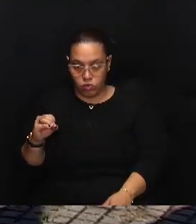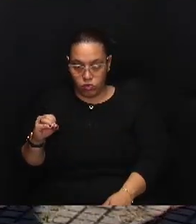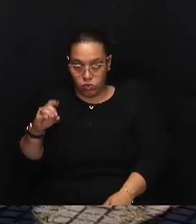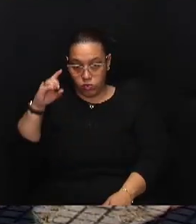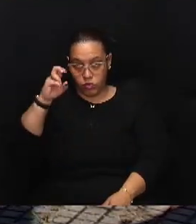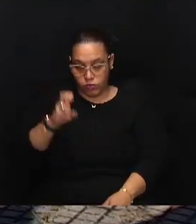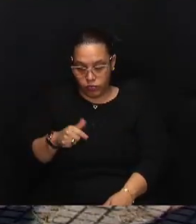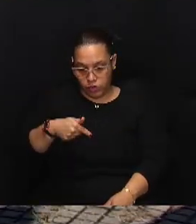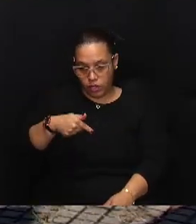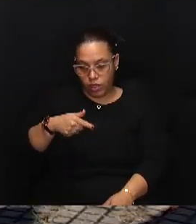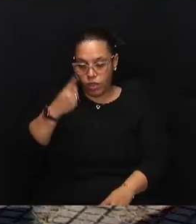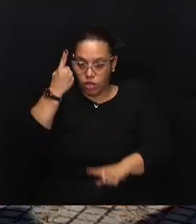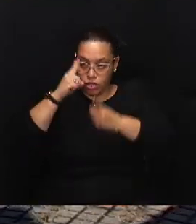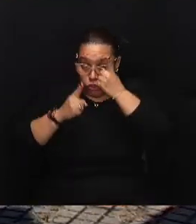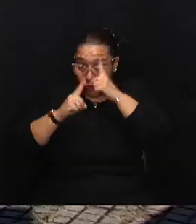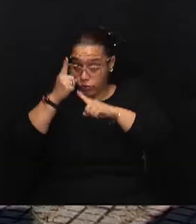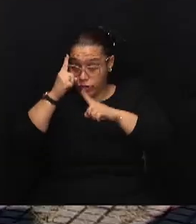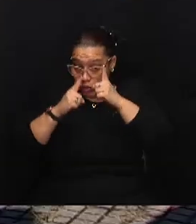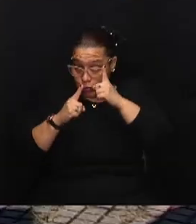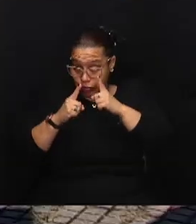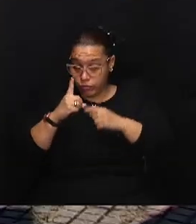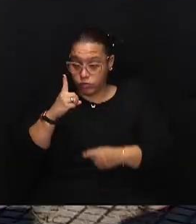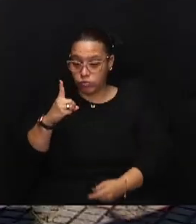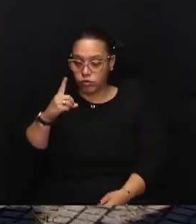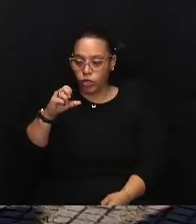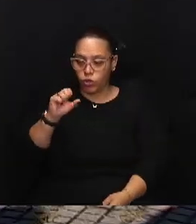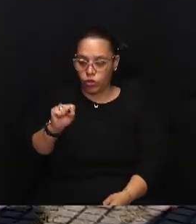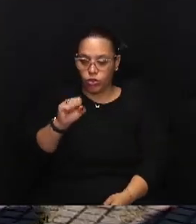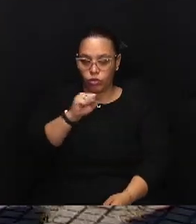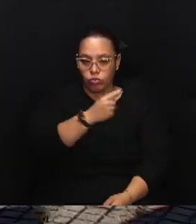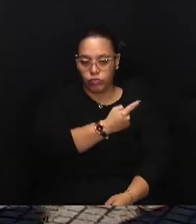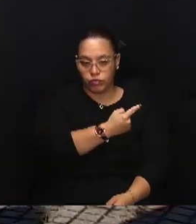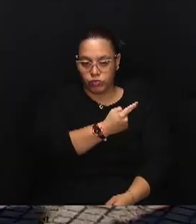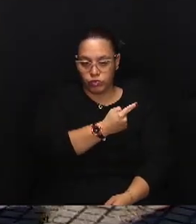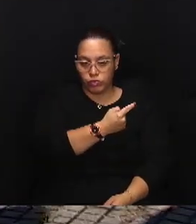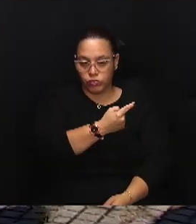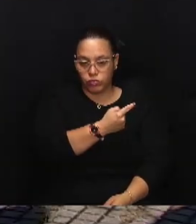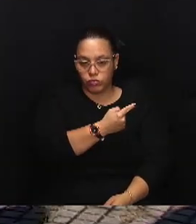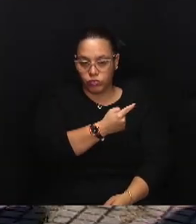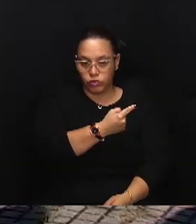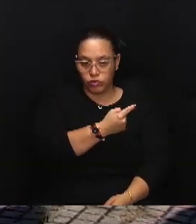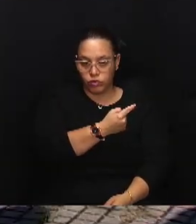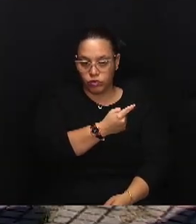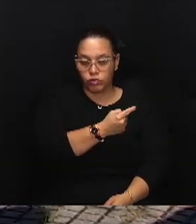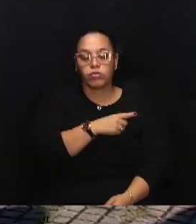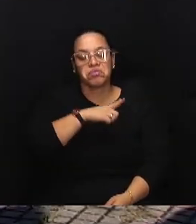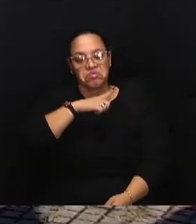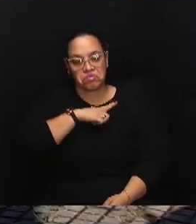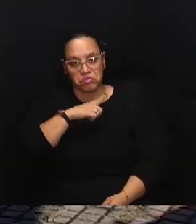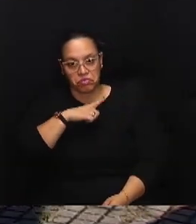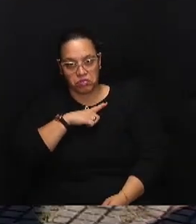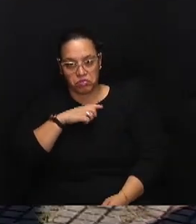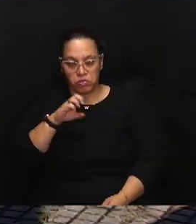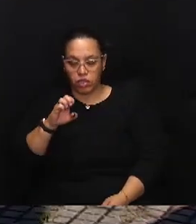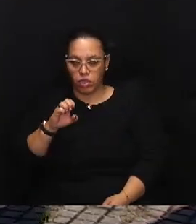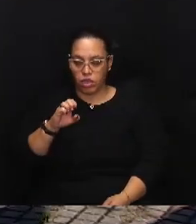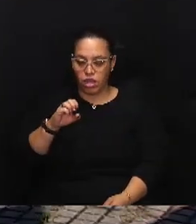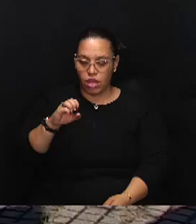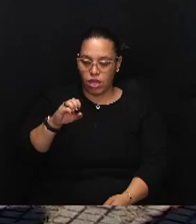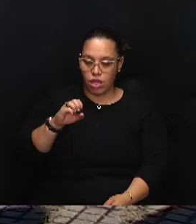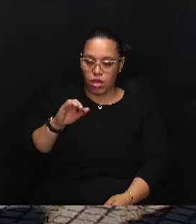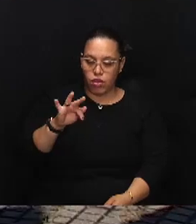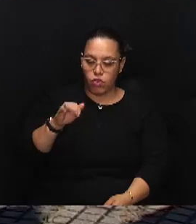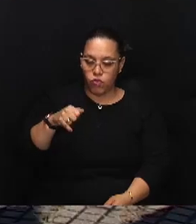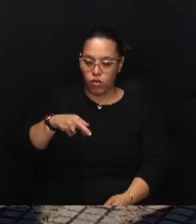dia 7 de fevereiro de 1881. Inclusive, a gente tem uma efeméride, a primeira do